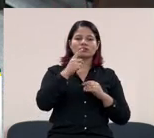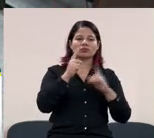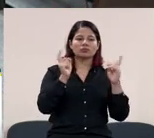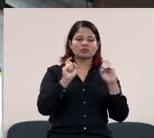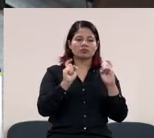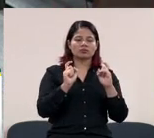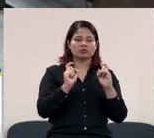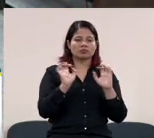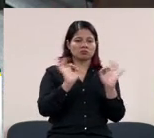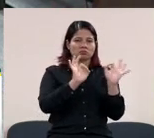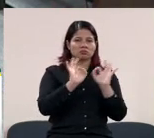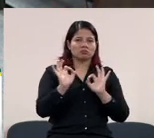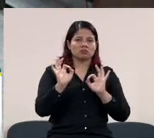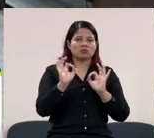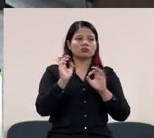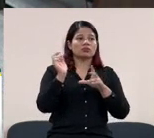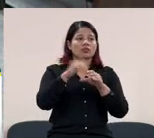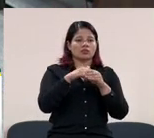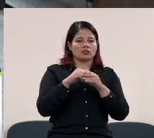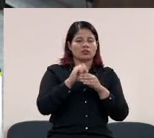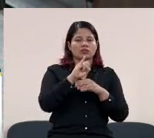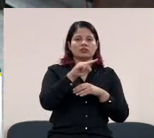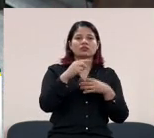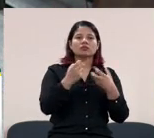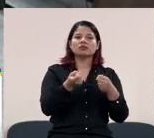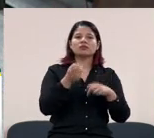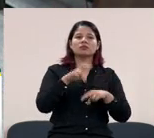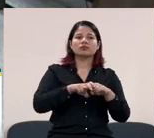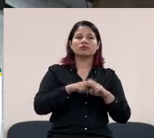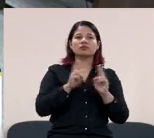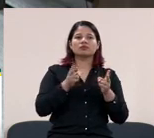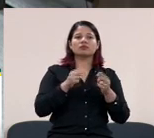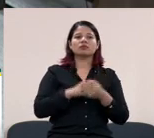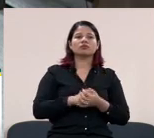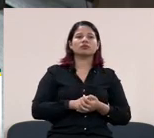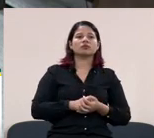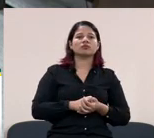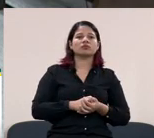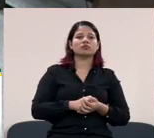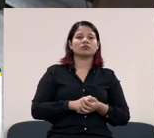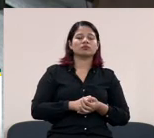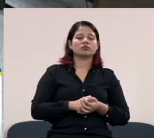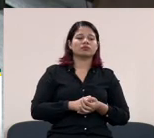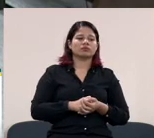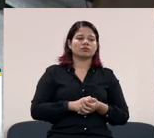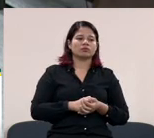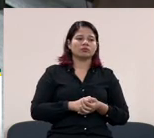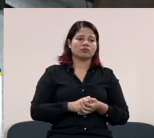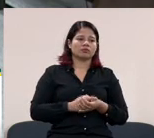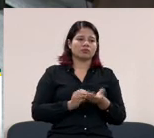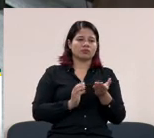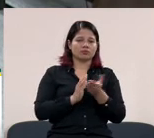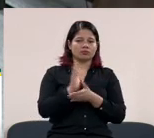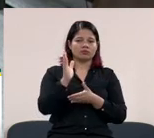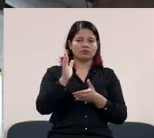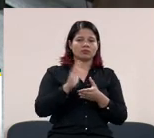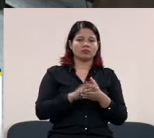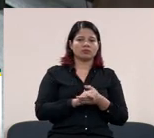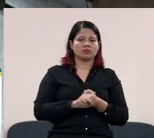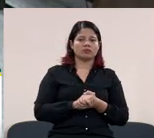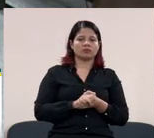Não havendo quem queira discutir, está em votação. Os deputados estiverem de acordo, permaneçam como estão.